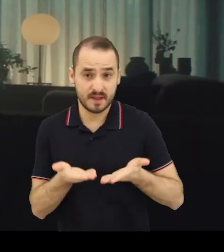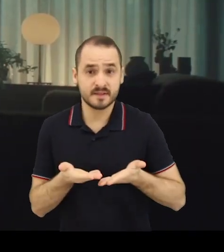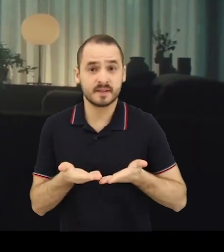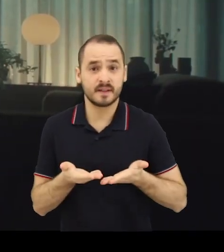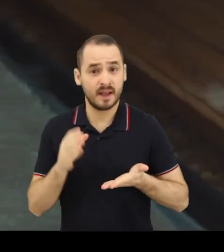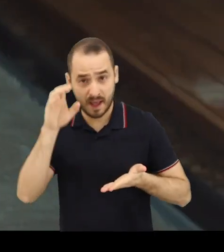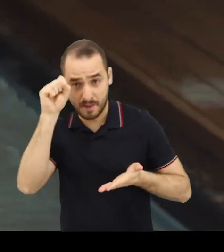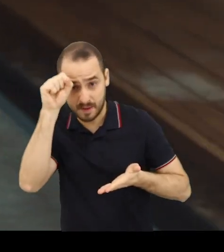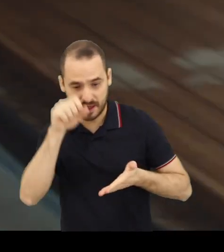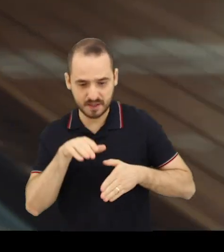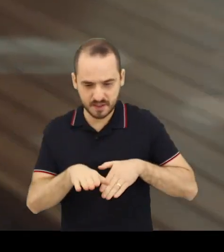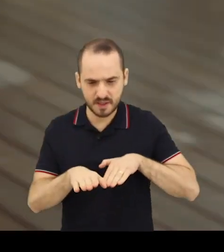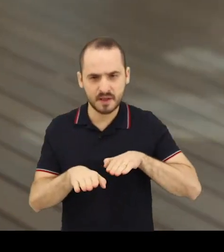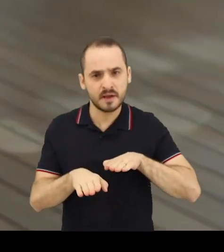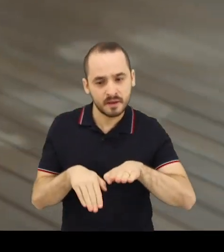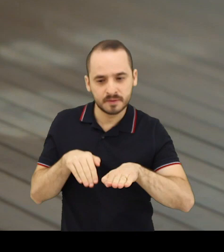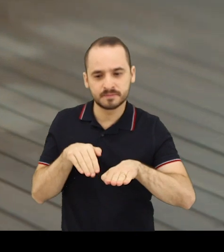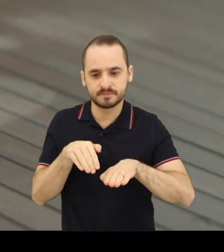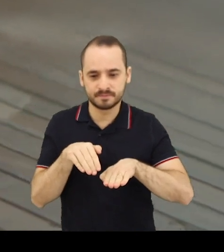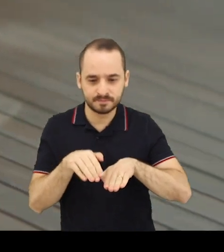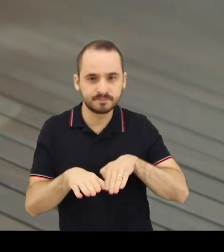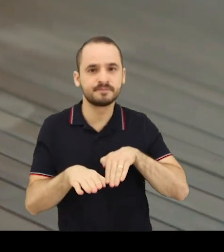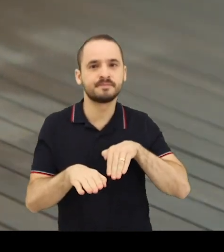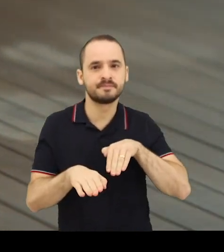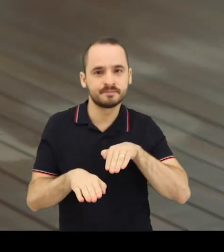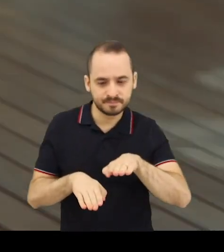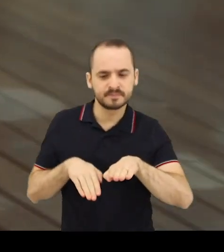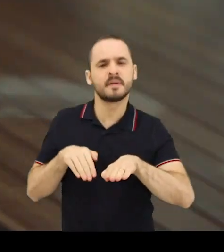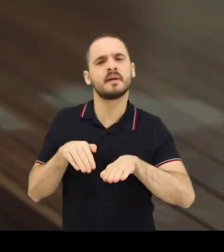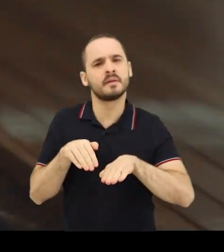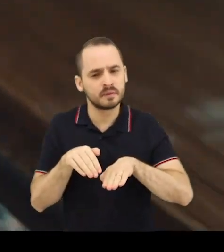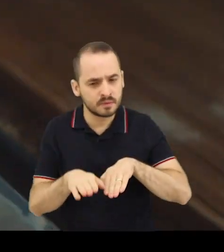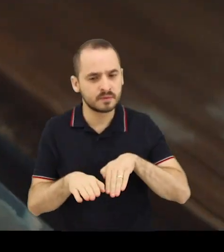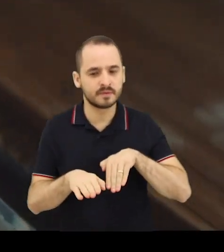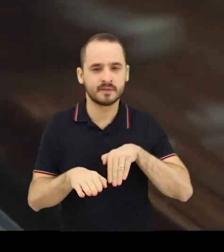você aprende a caminhar. No chão, pegadas de sapatos.